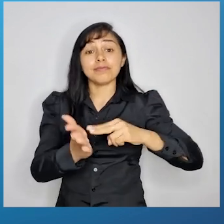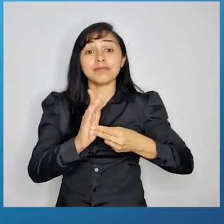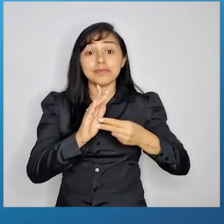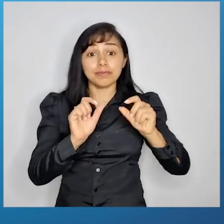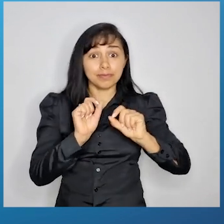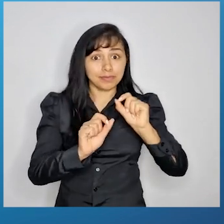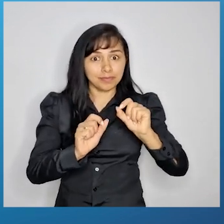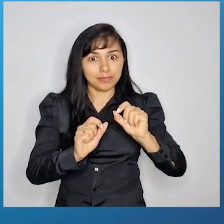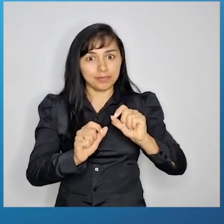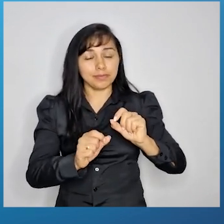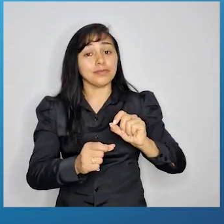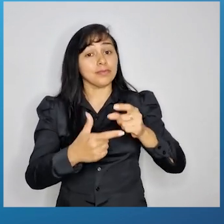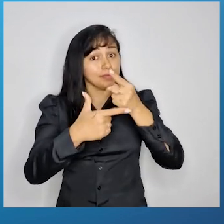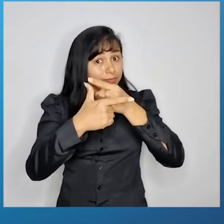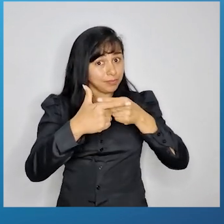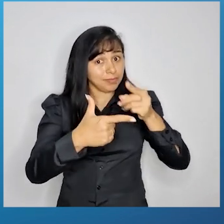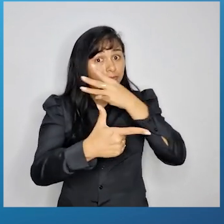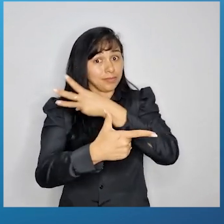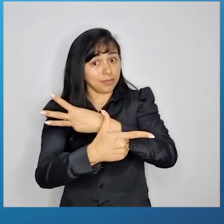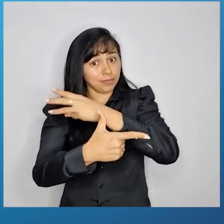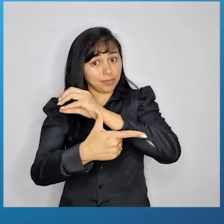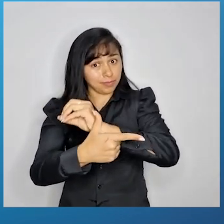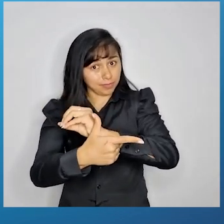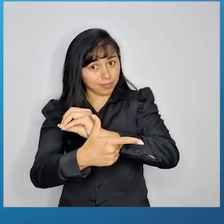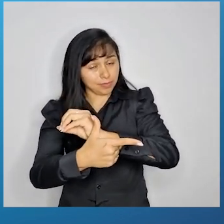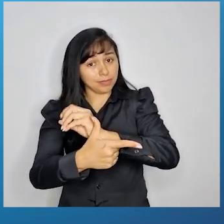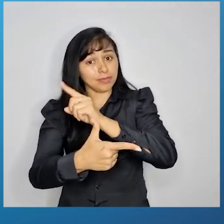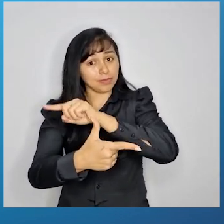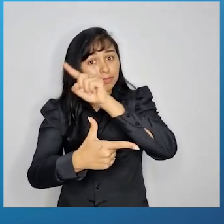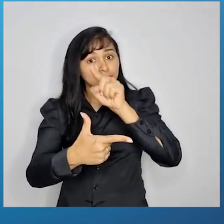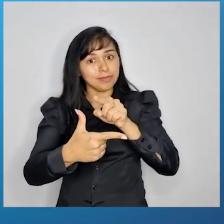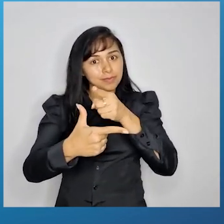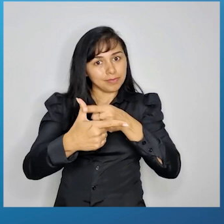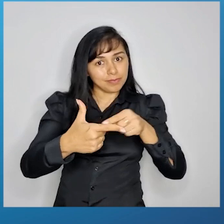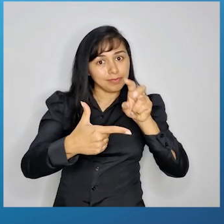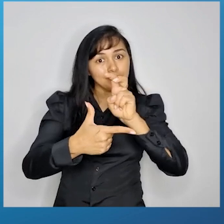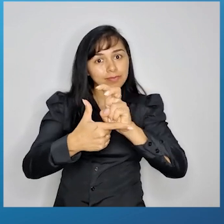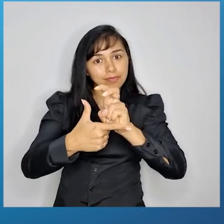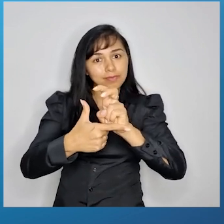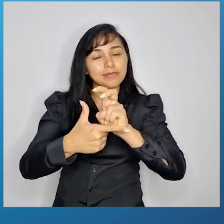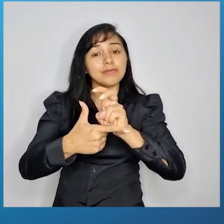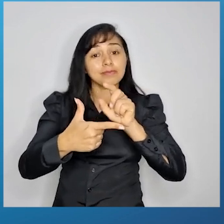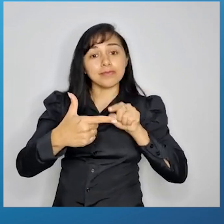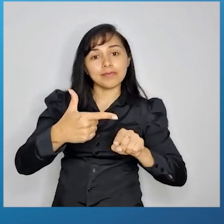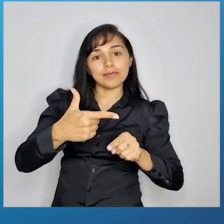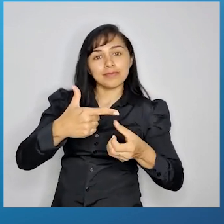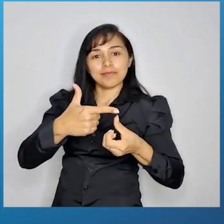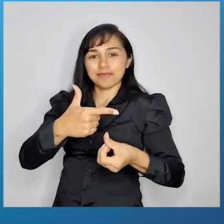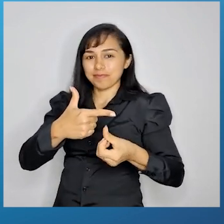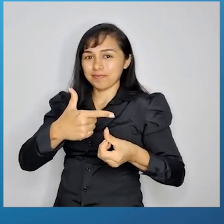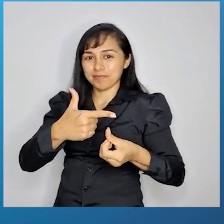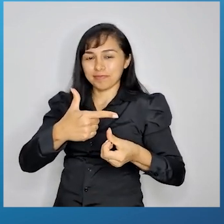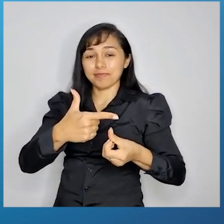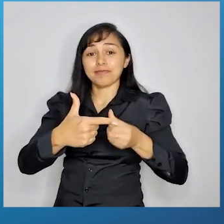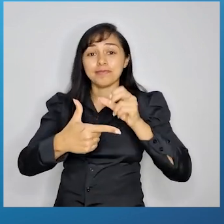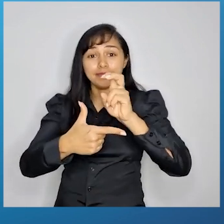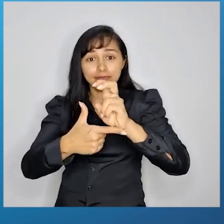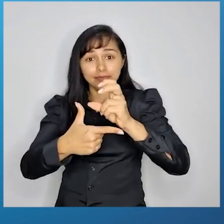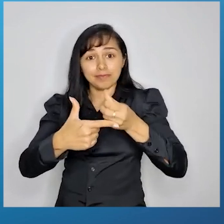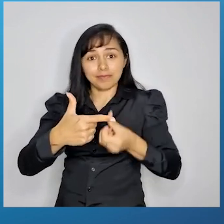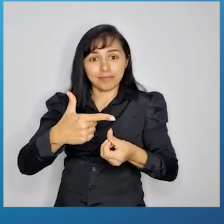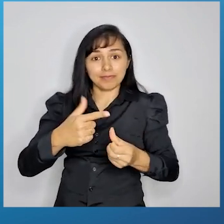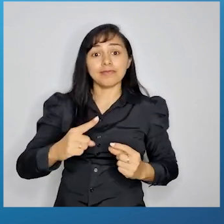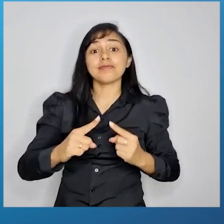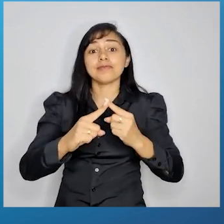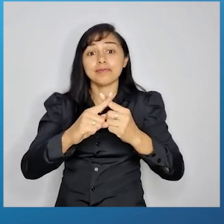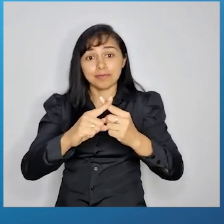vamos ter como resultado 6, porque 6 vezes 5 é 30. Fazemos aqui a subtração e nós